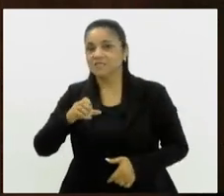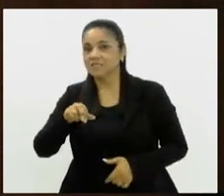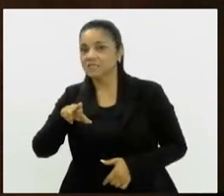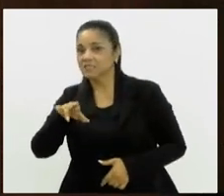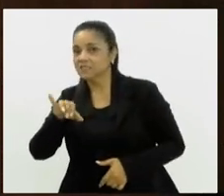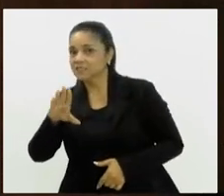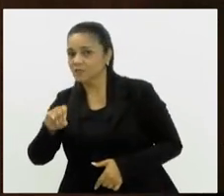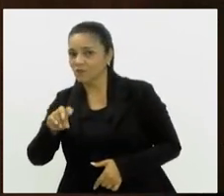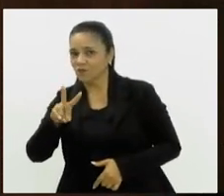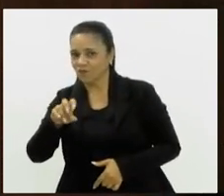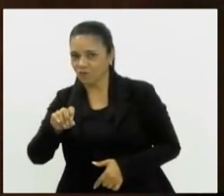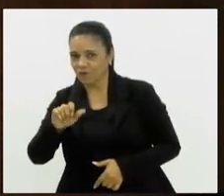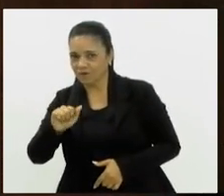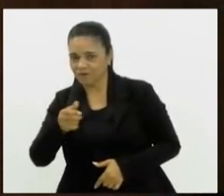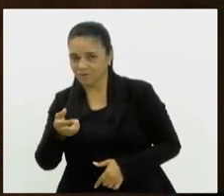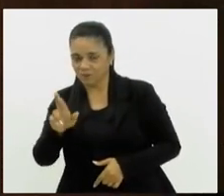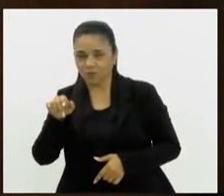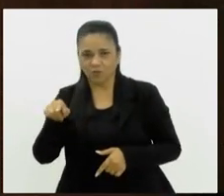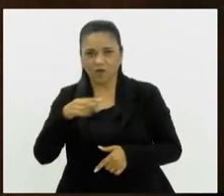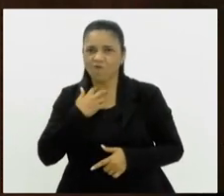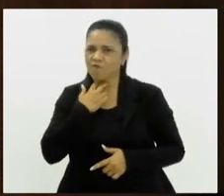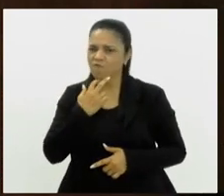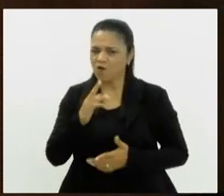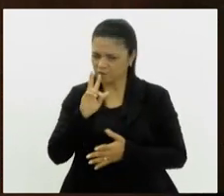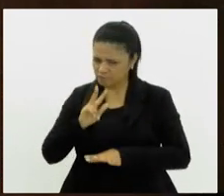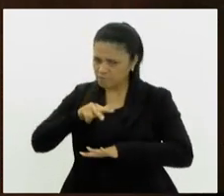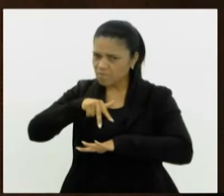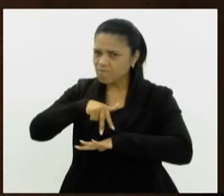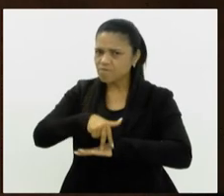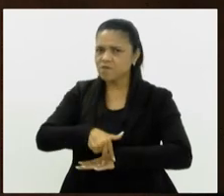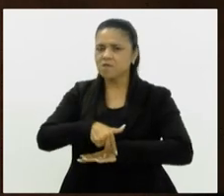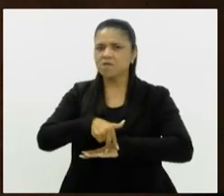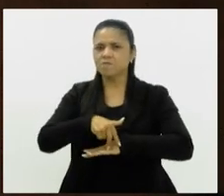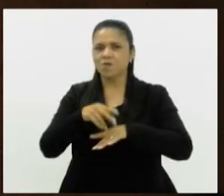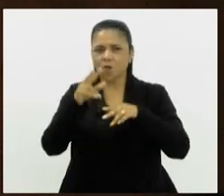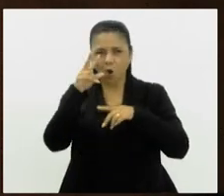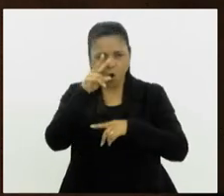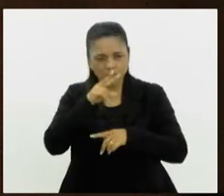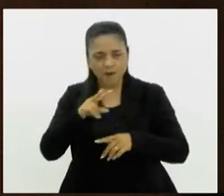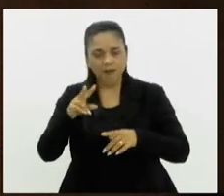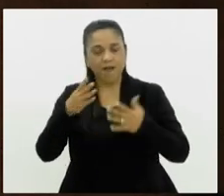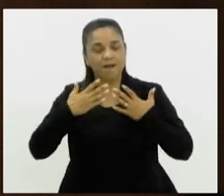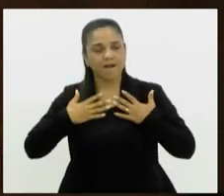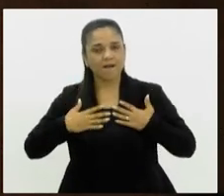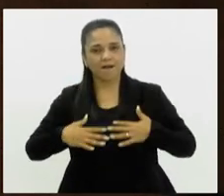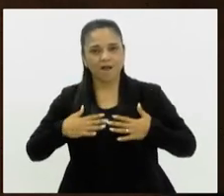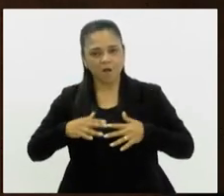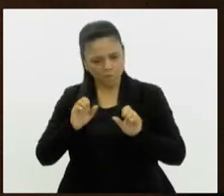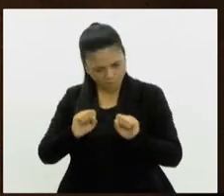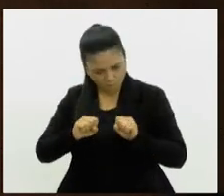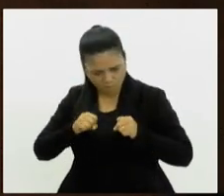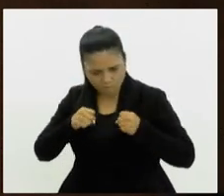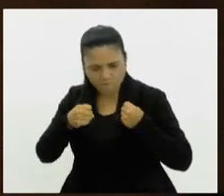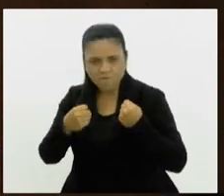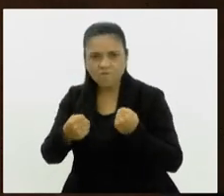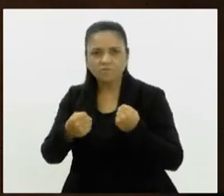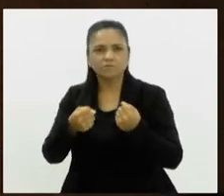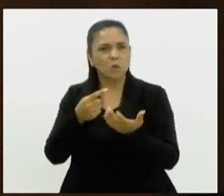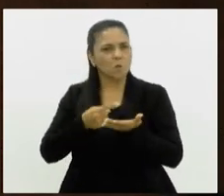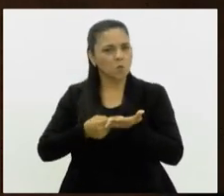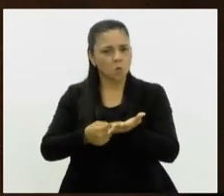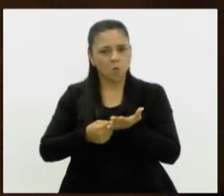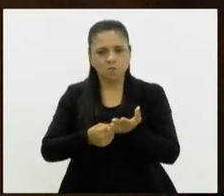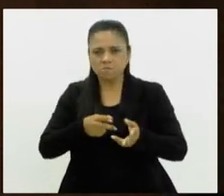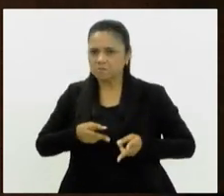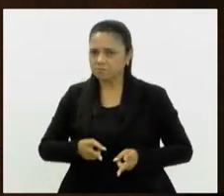firme, seu olhar sereno, cheio de força, uma atividade incansável, um compromisso incansável,